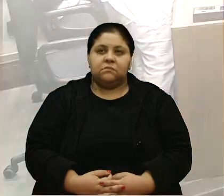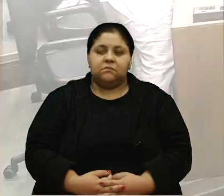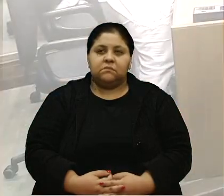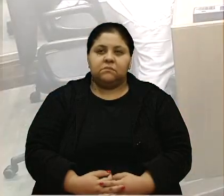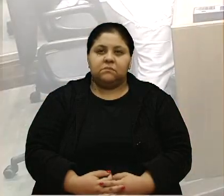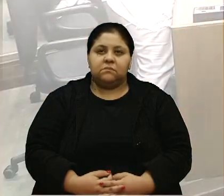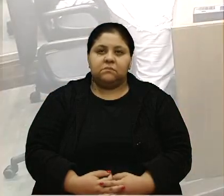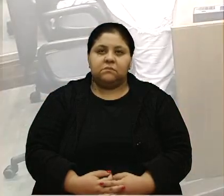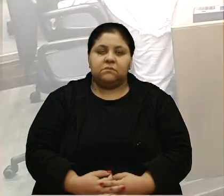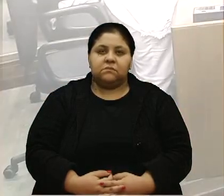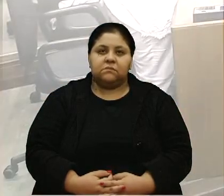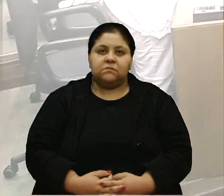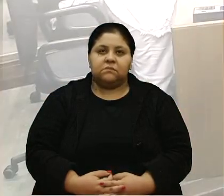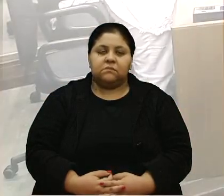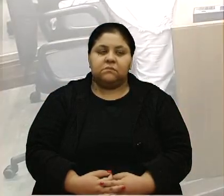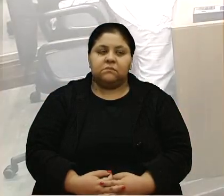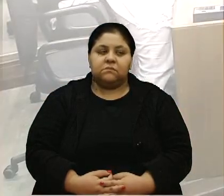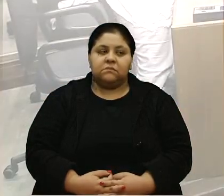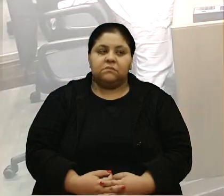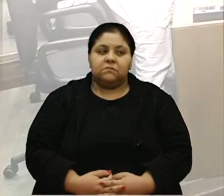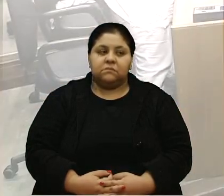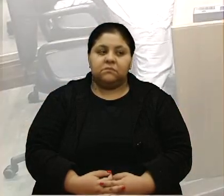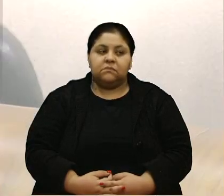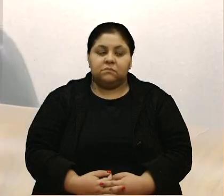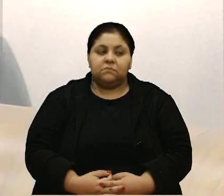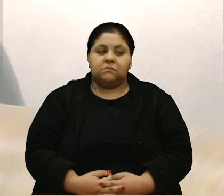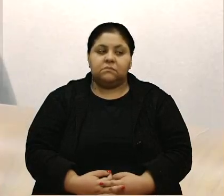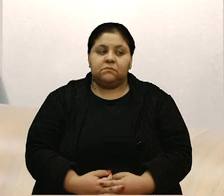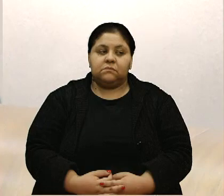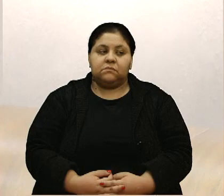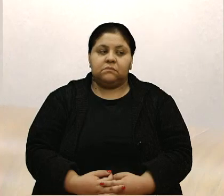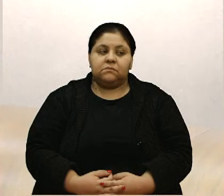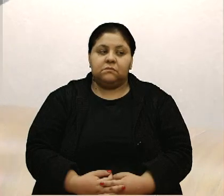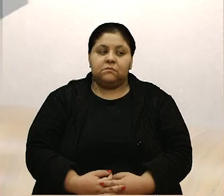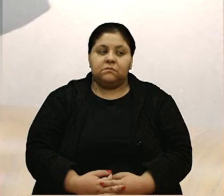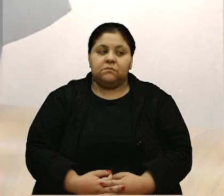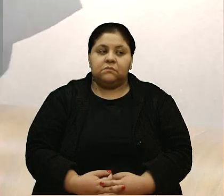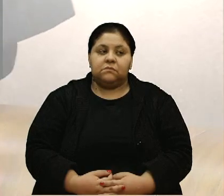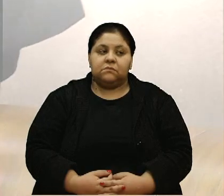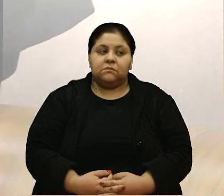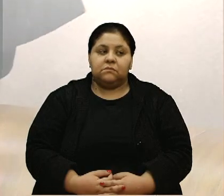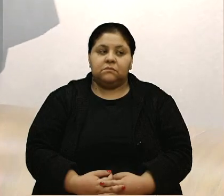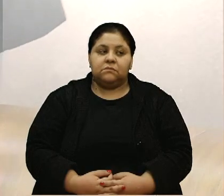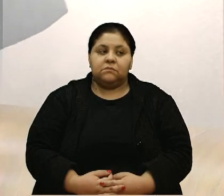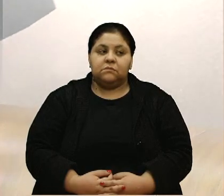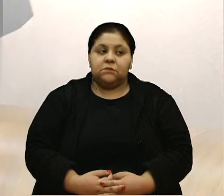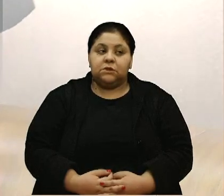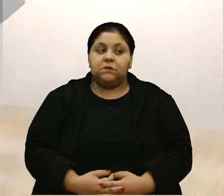é no reino de Oxalá,